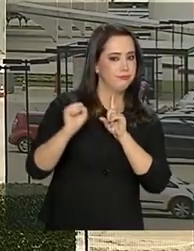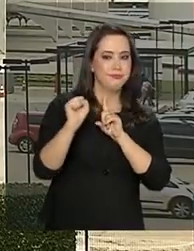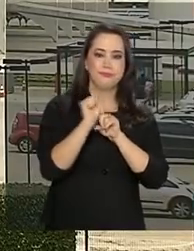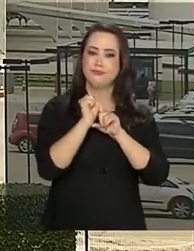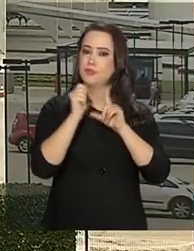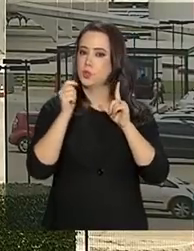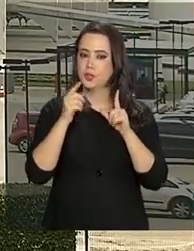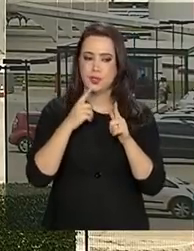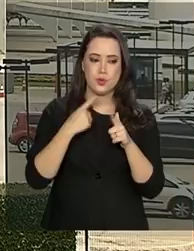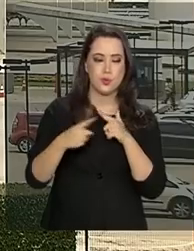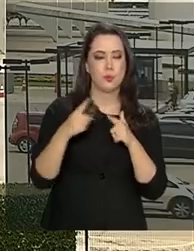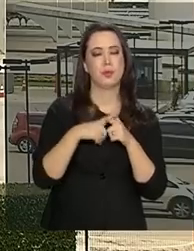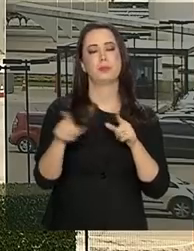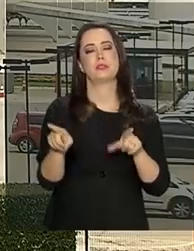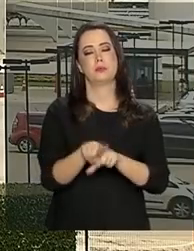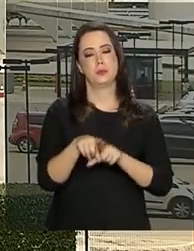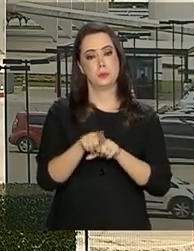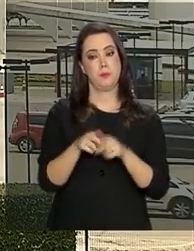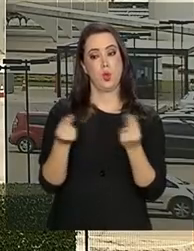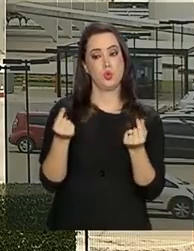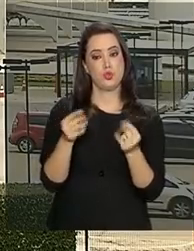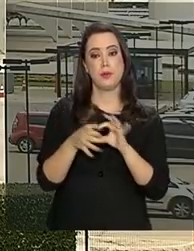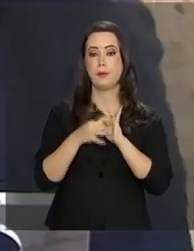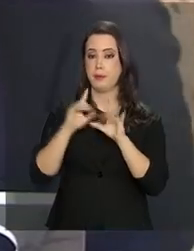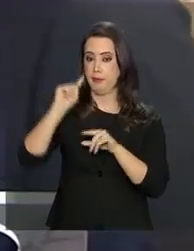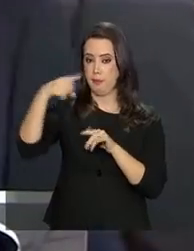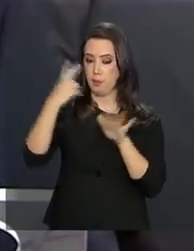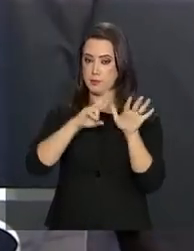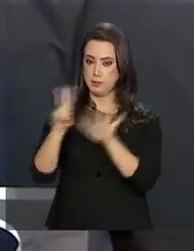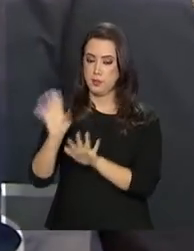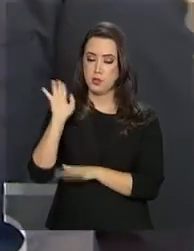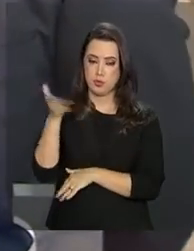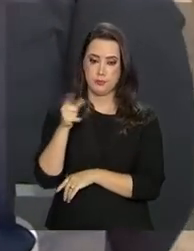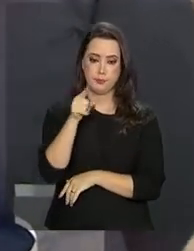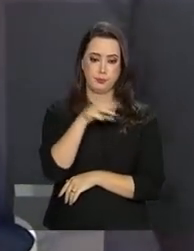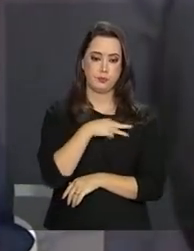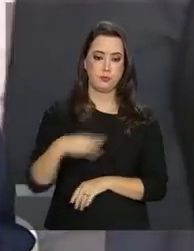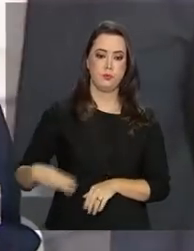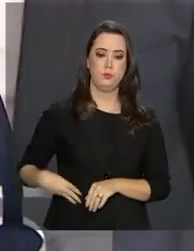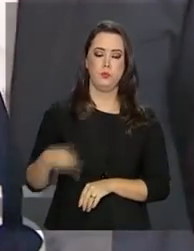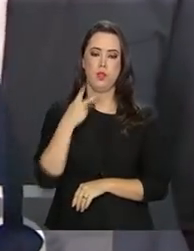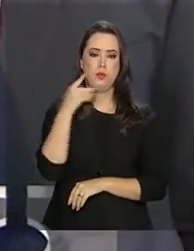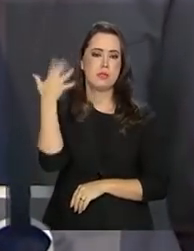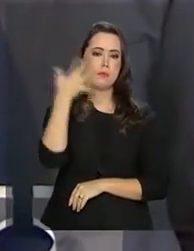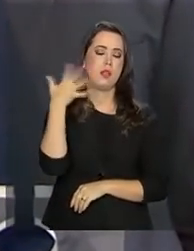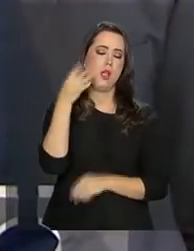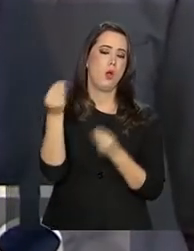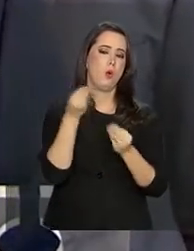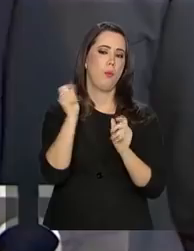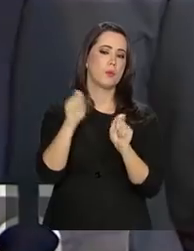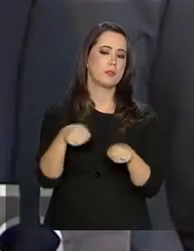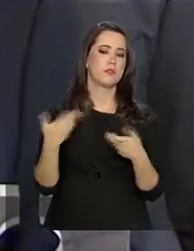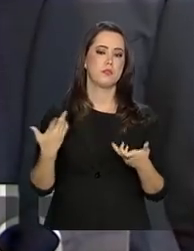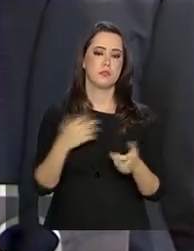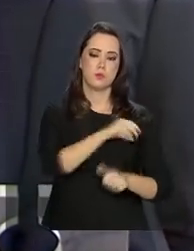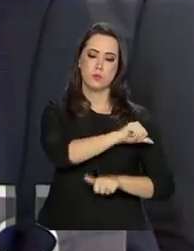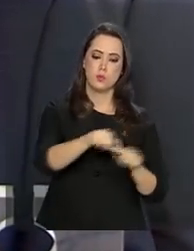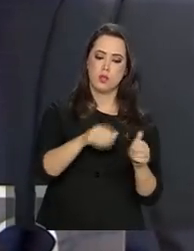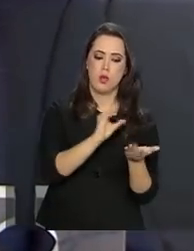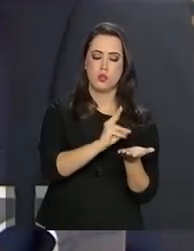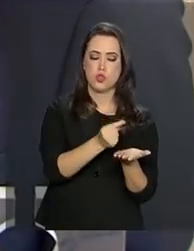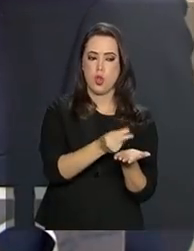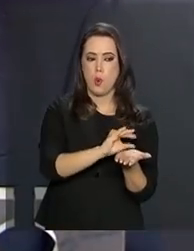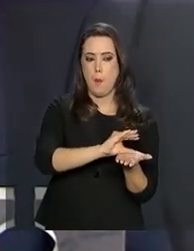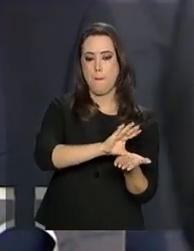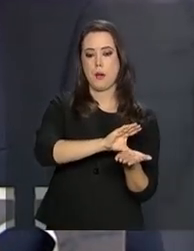devem estar disponíveis até a semana que vem o ministro eliseu padilha explica que foi possível remanejamento no orçamento